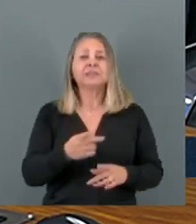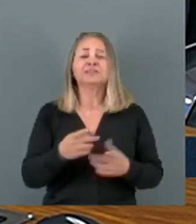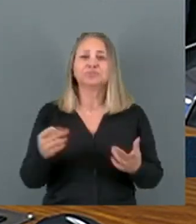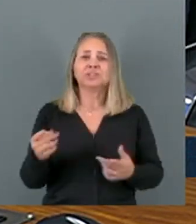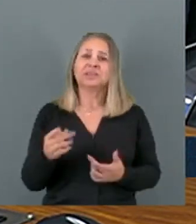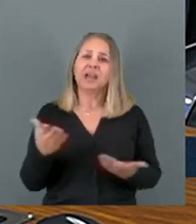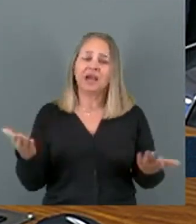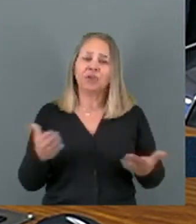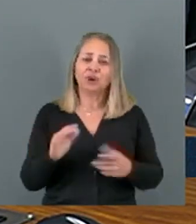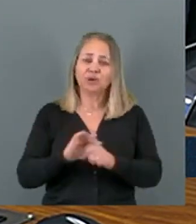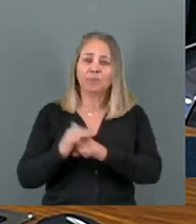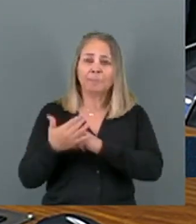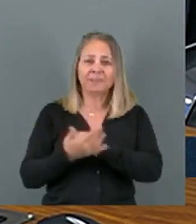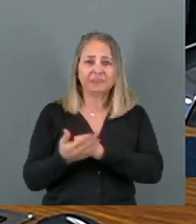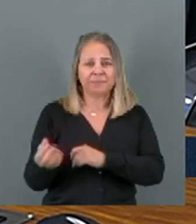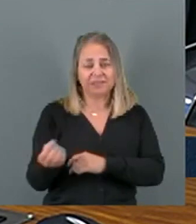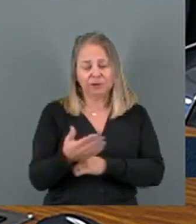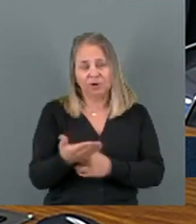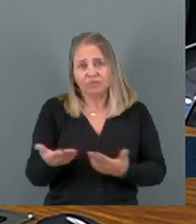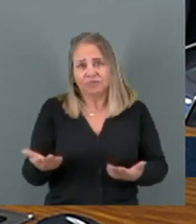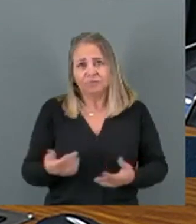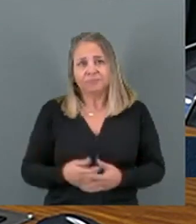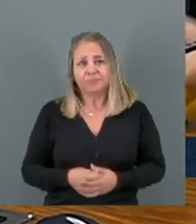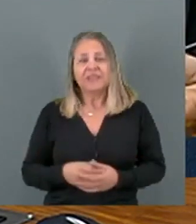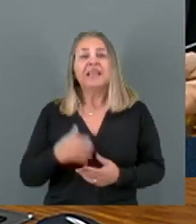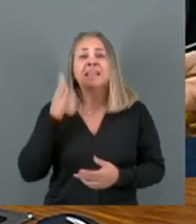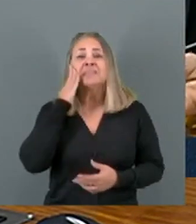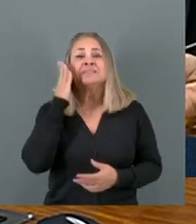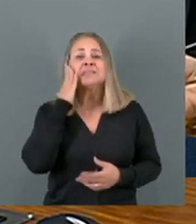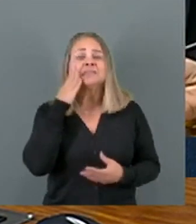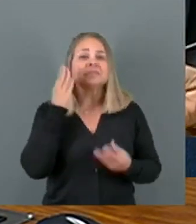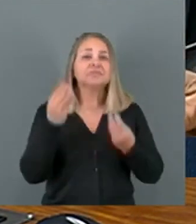já prevendo que, já entendendo o quanto que isso